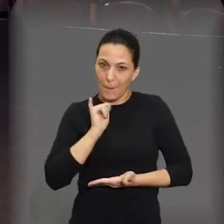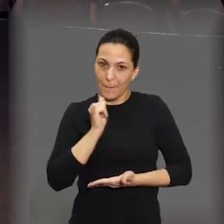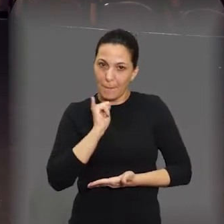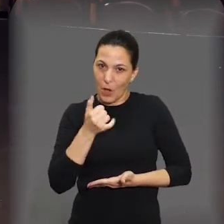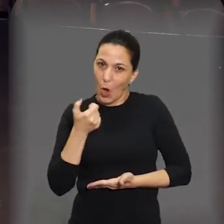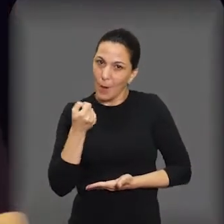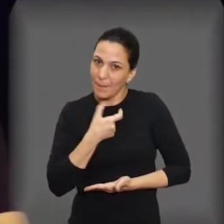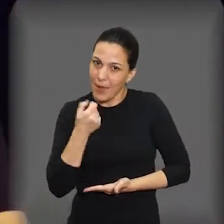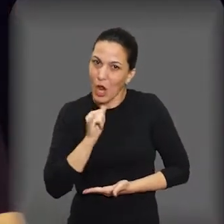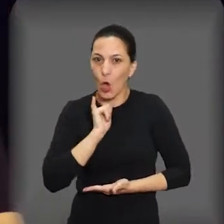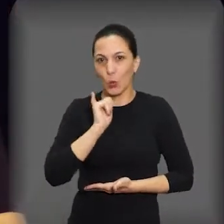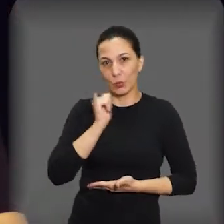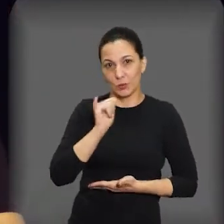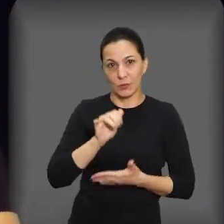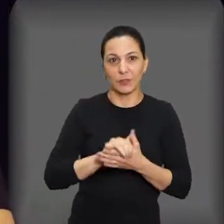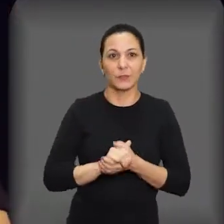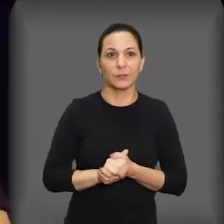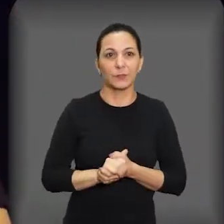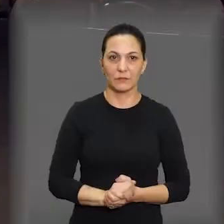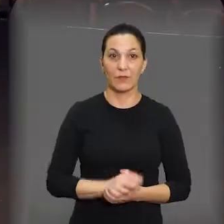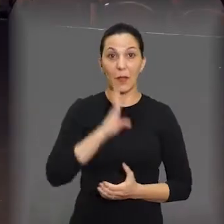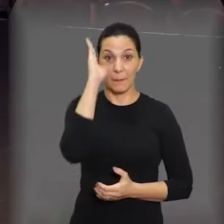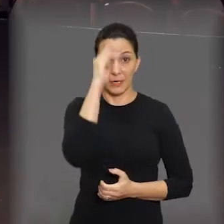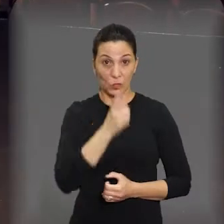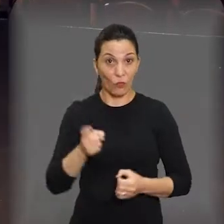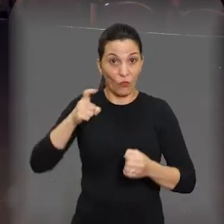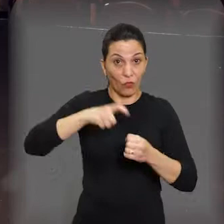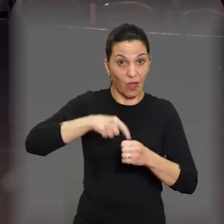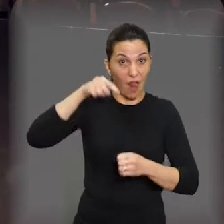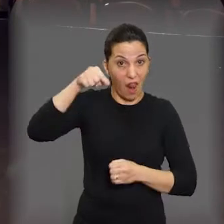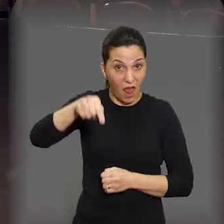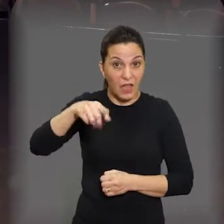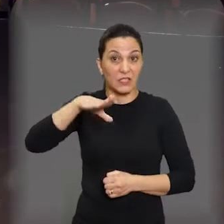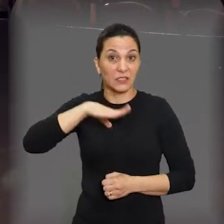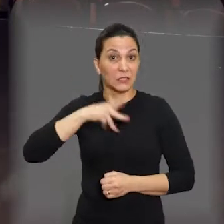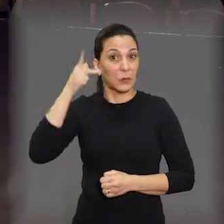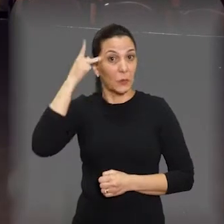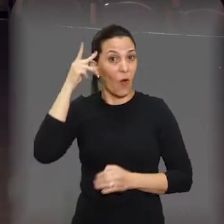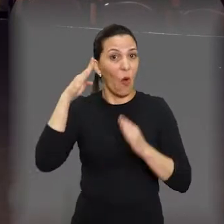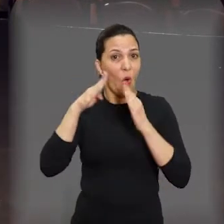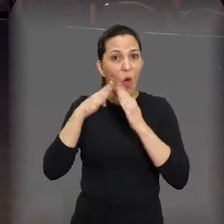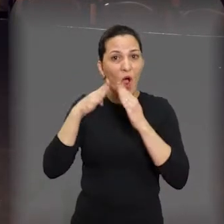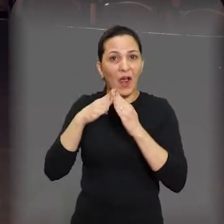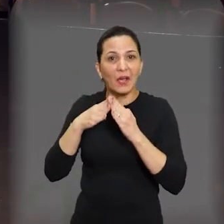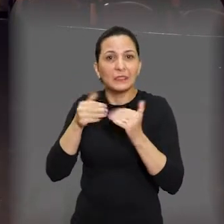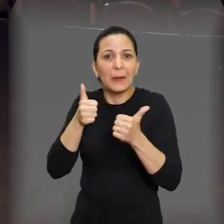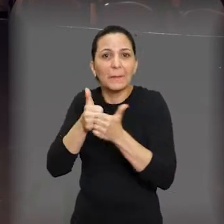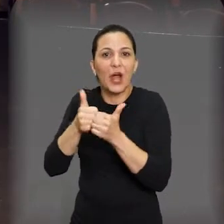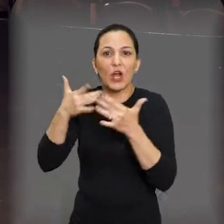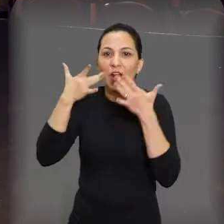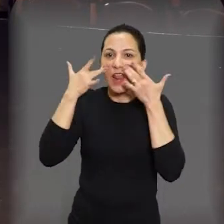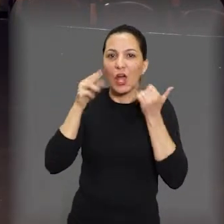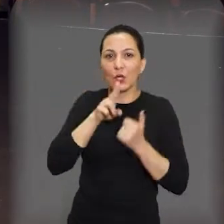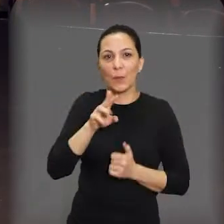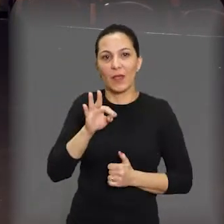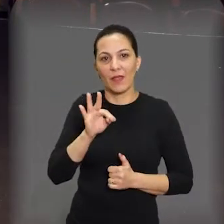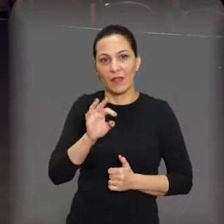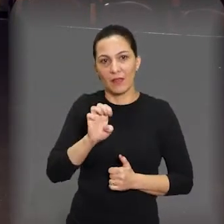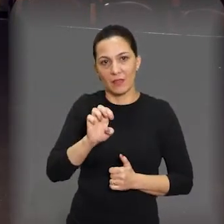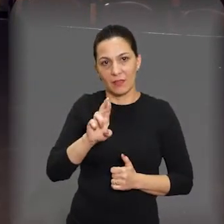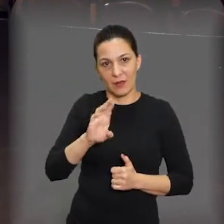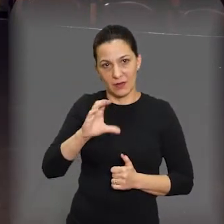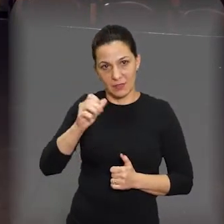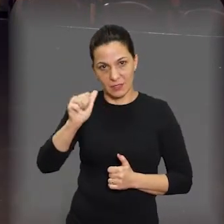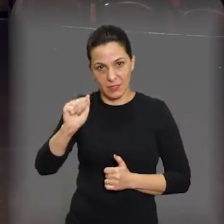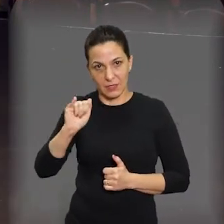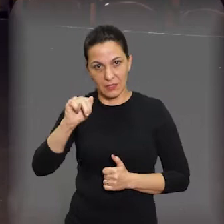stand-up comedy lá, né? Pouco tempo eu voltei, fui morar em São Paulo e, coincidentemente, eu morei